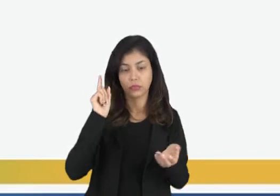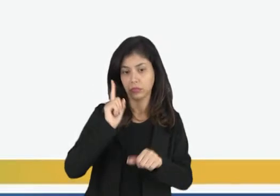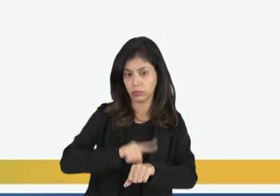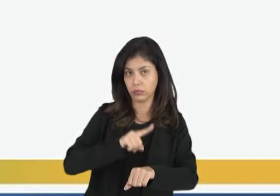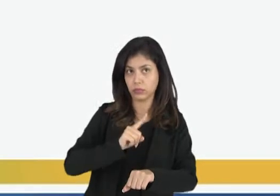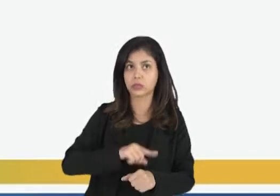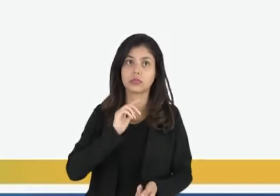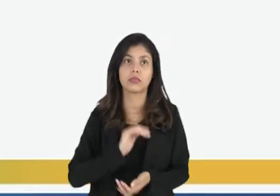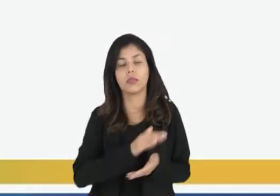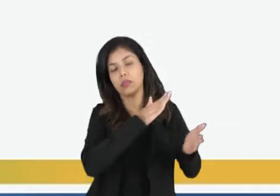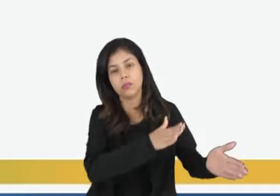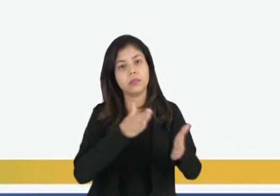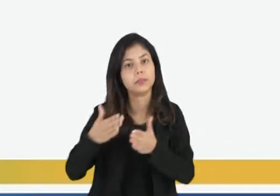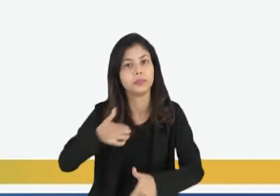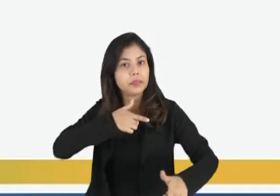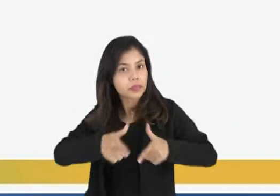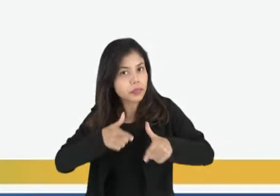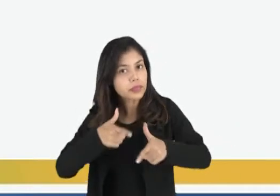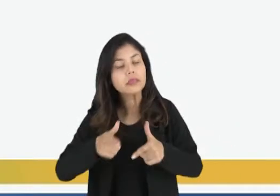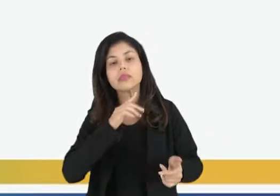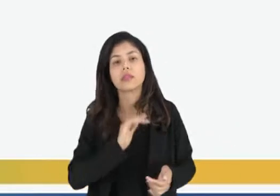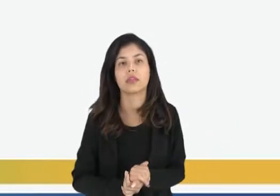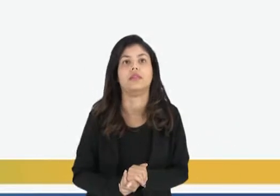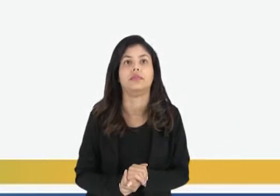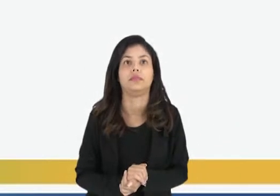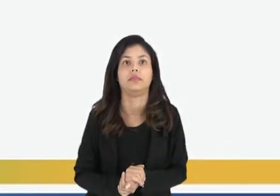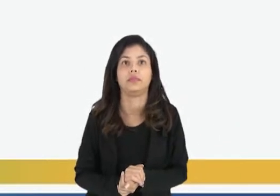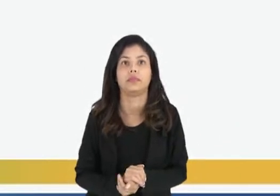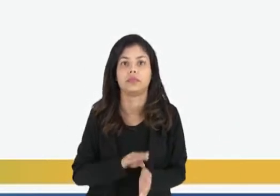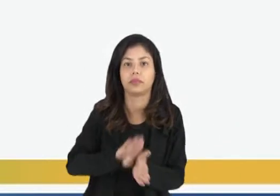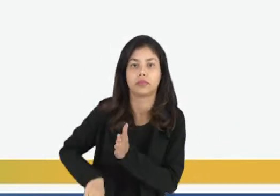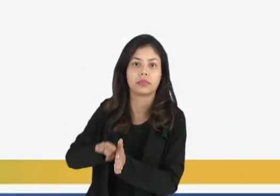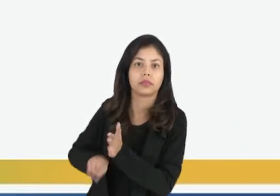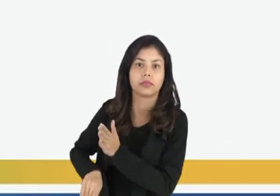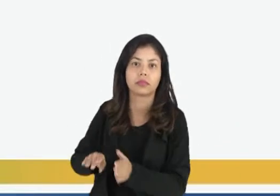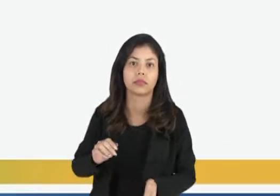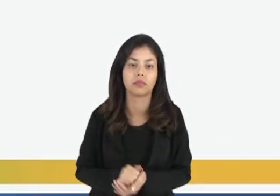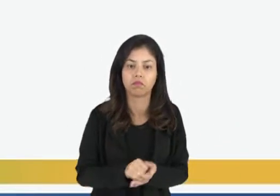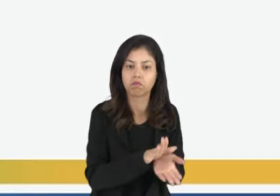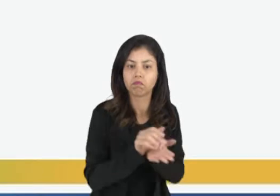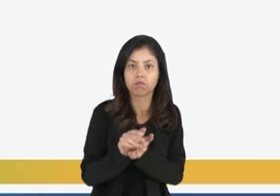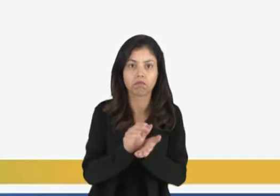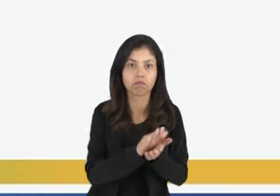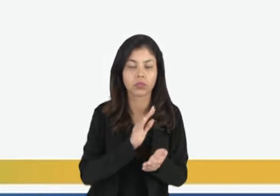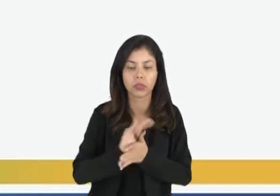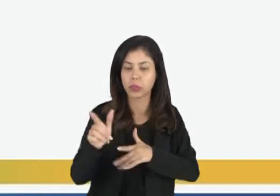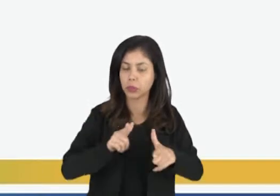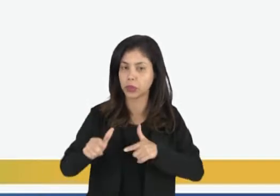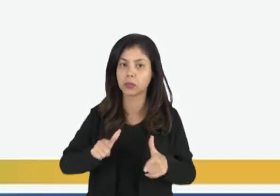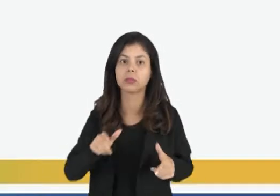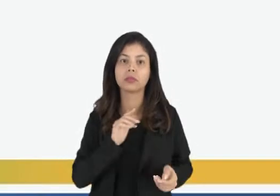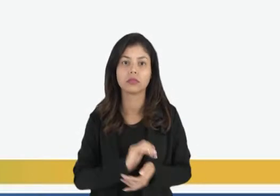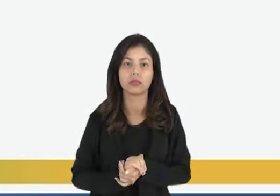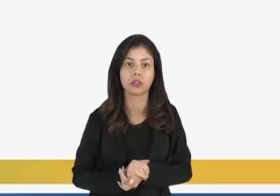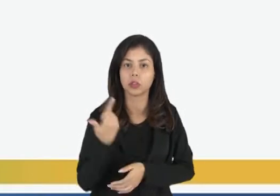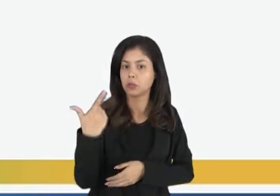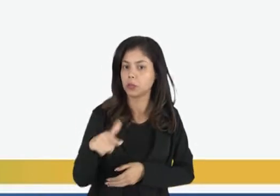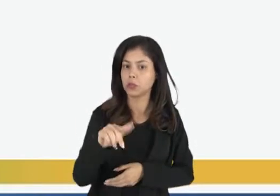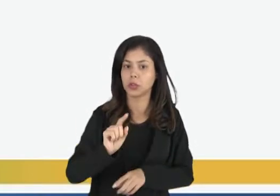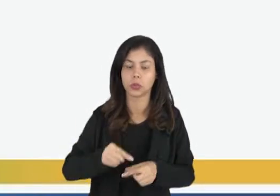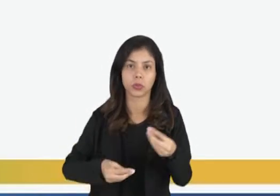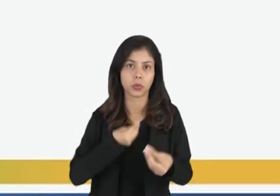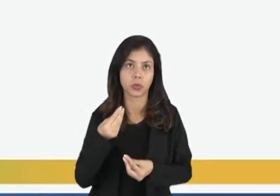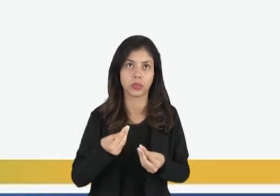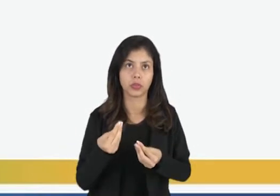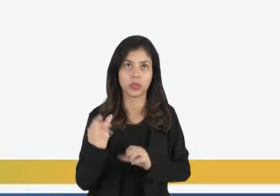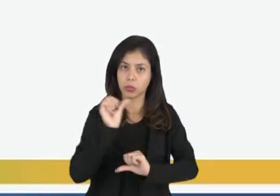uma parte dos trabalhadores são repelidos ou ocorre uma repulsão desses trabalhadores por não ter mais nada a